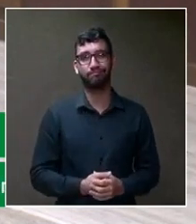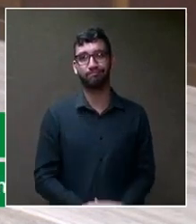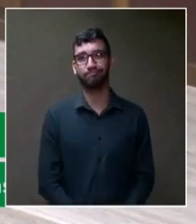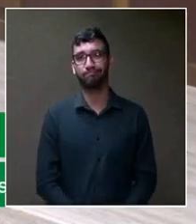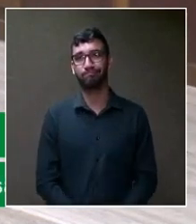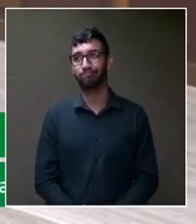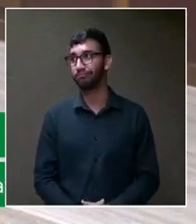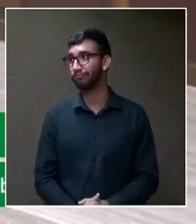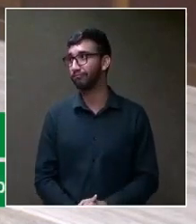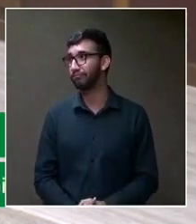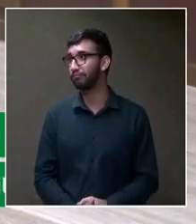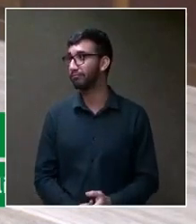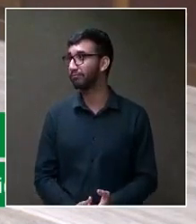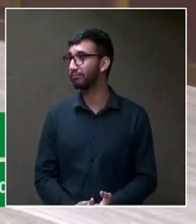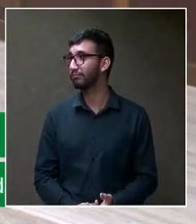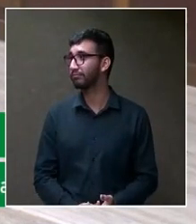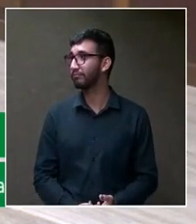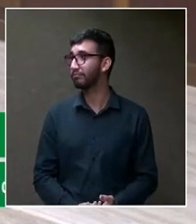não? Sim, mãe.